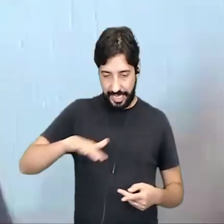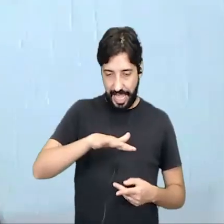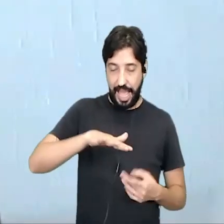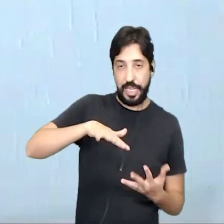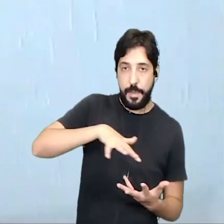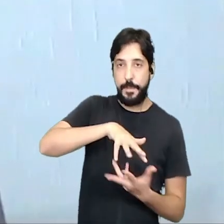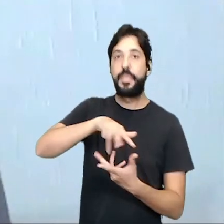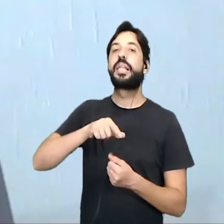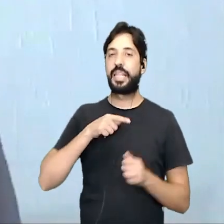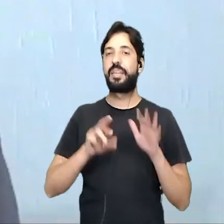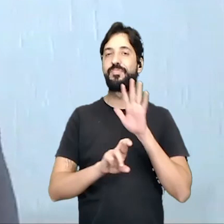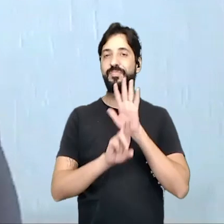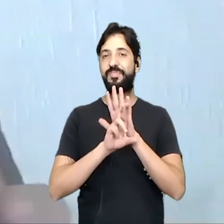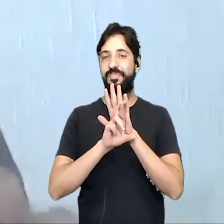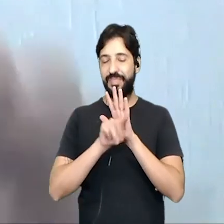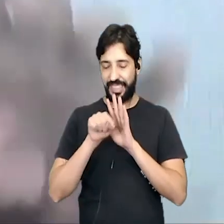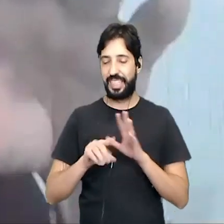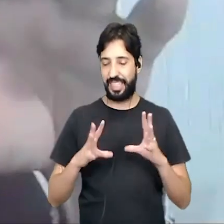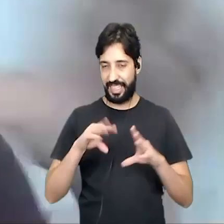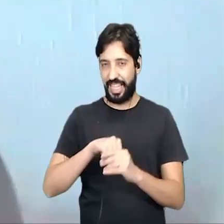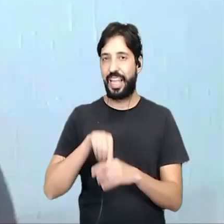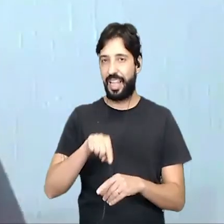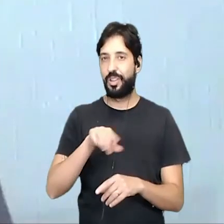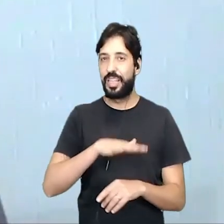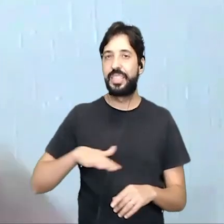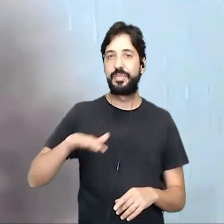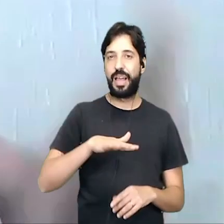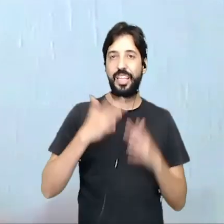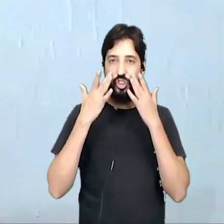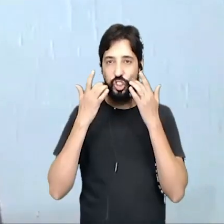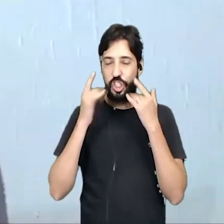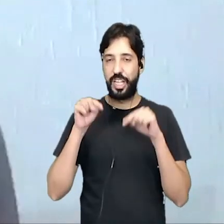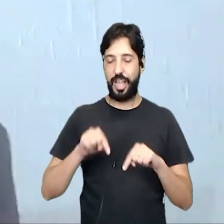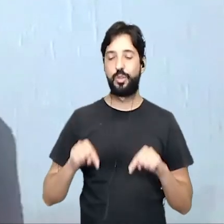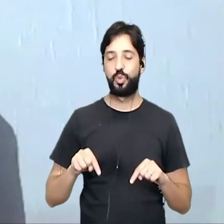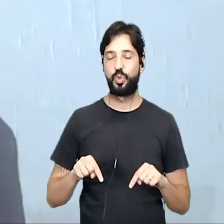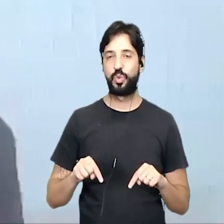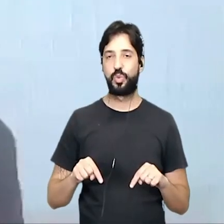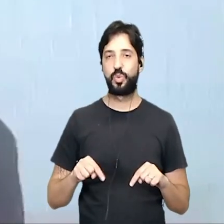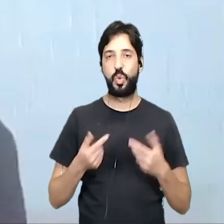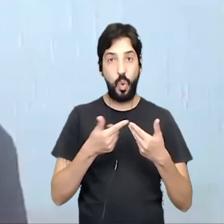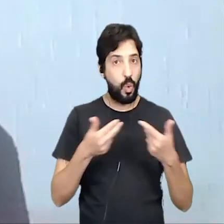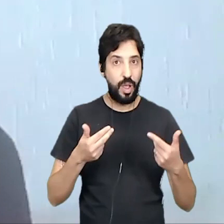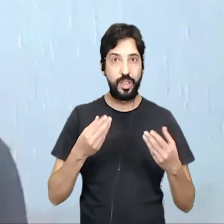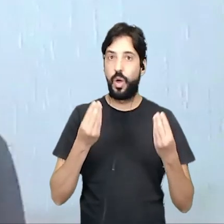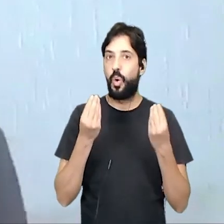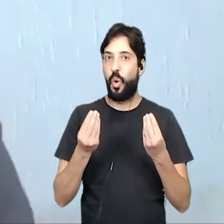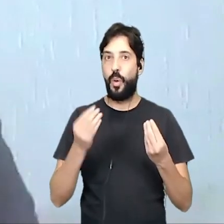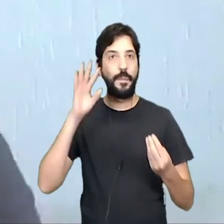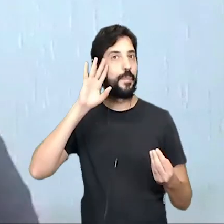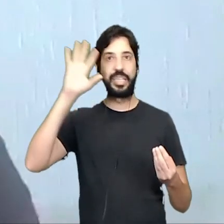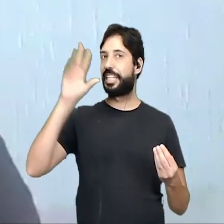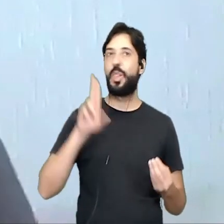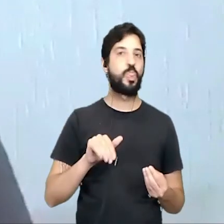ideia do planeta, ela ficou representada naquela biosfera que constituiu o espaço do Teatro São Pedro,